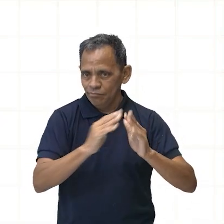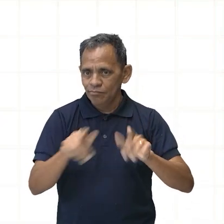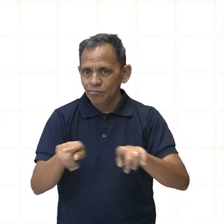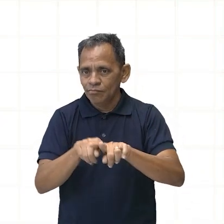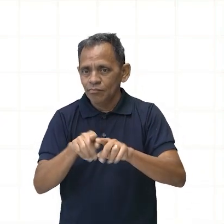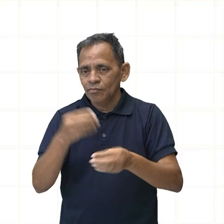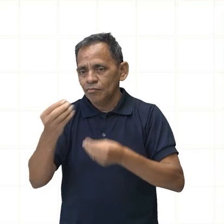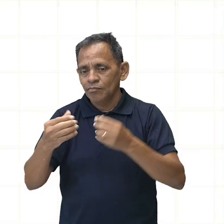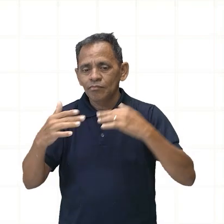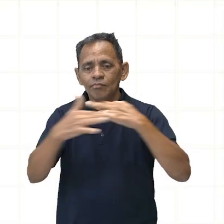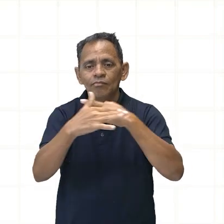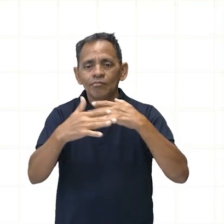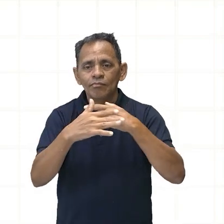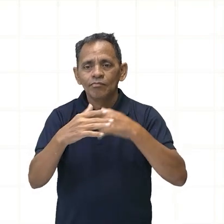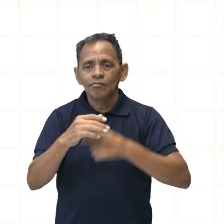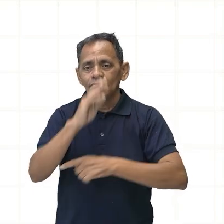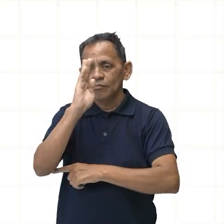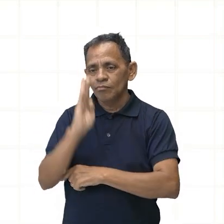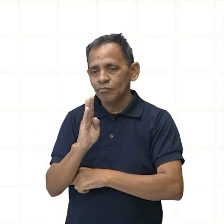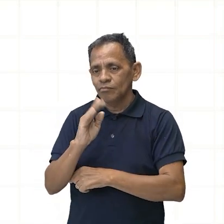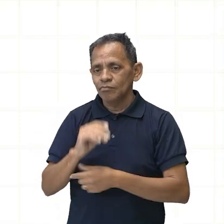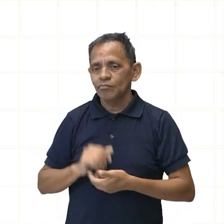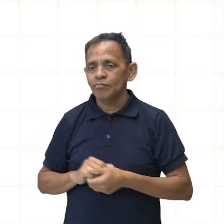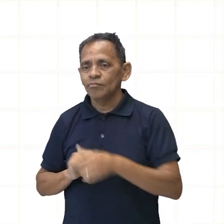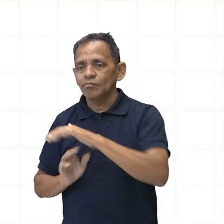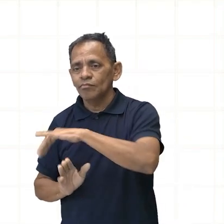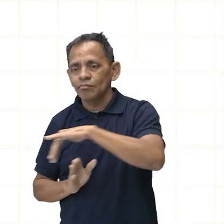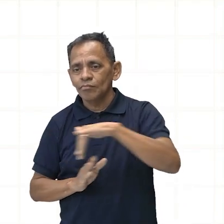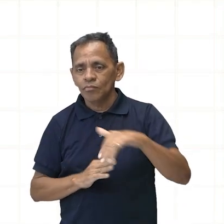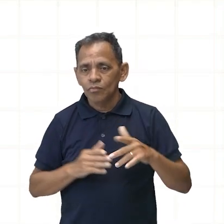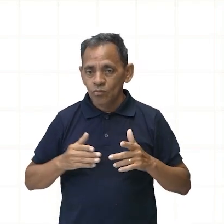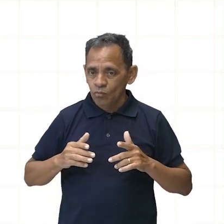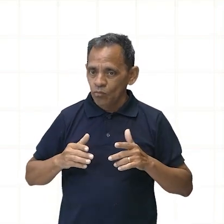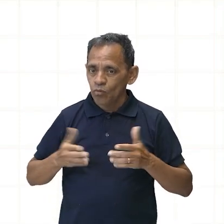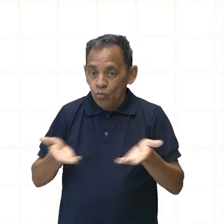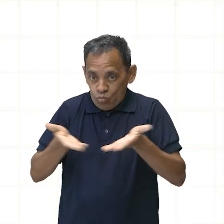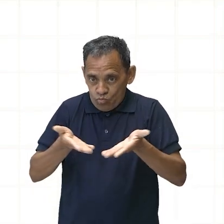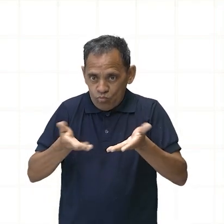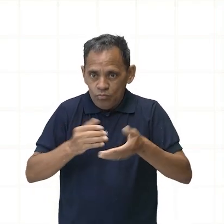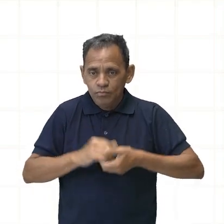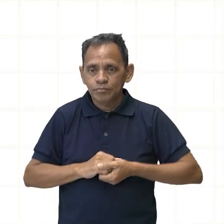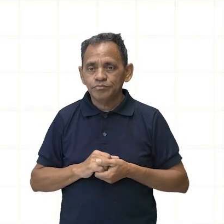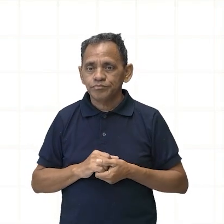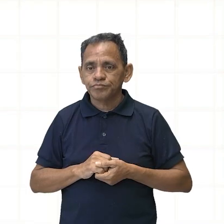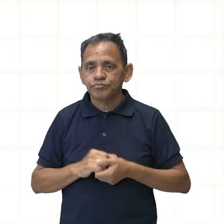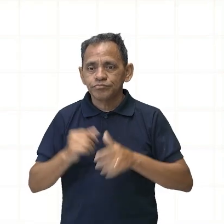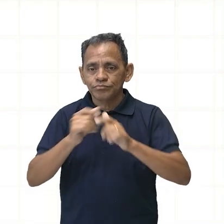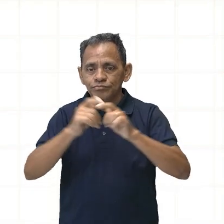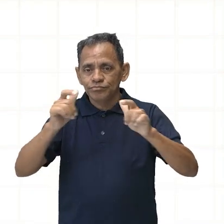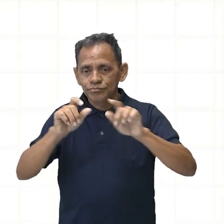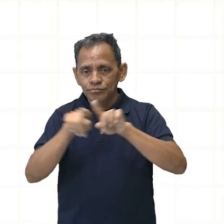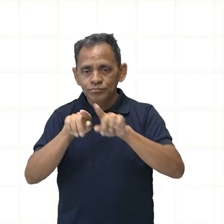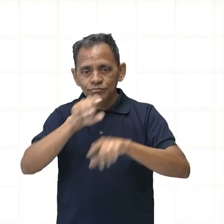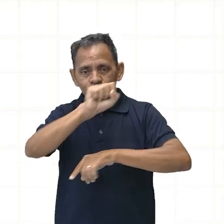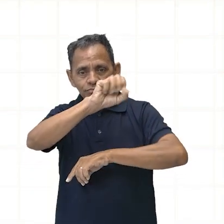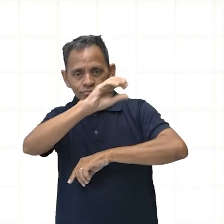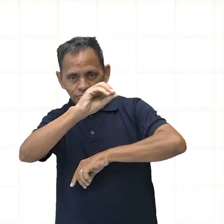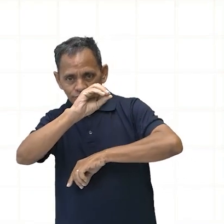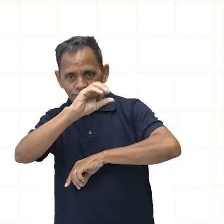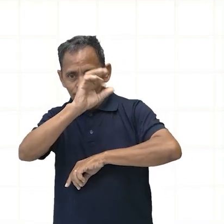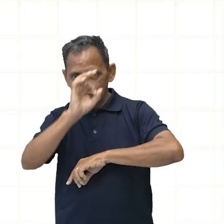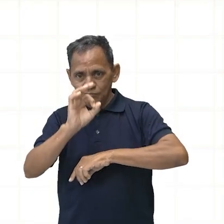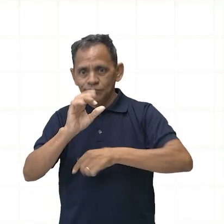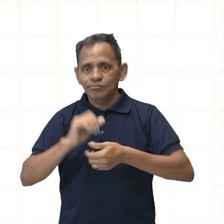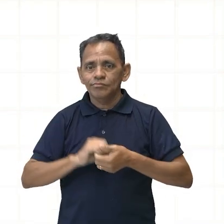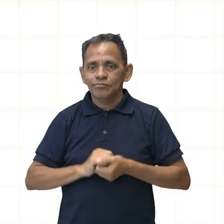essa urbanização no Brasil? Atualmente, mais de 80% da população do